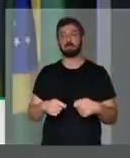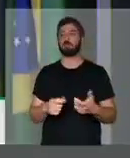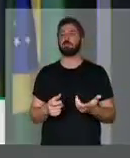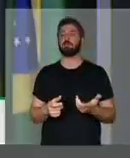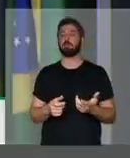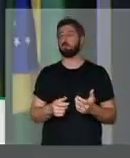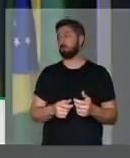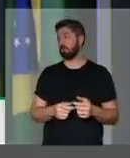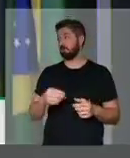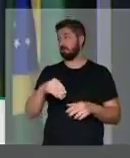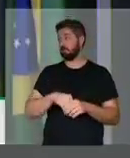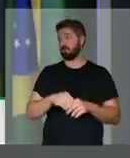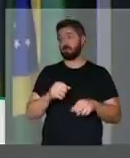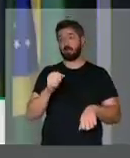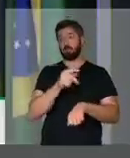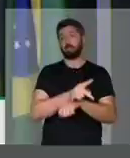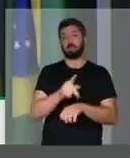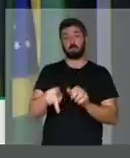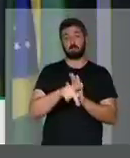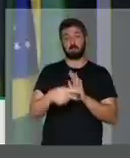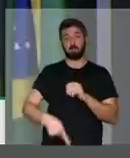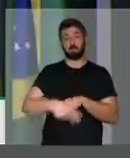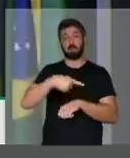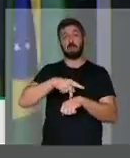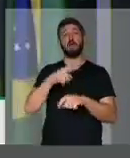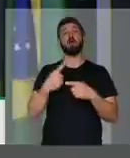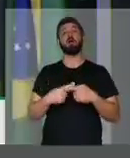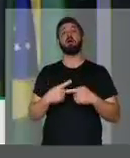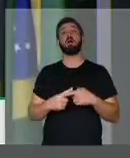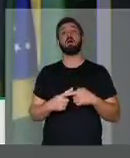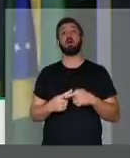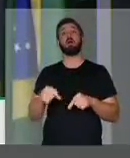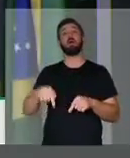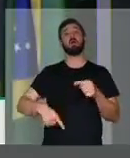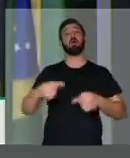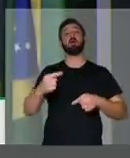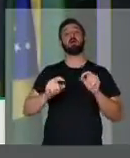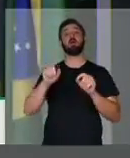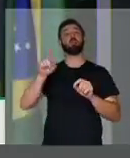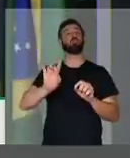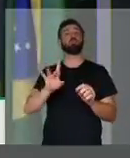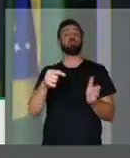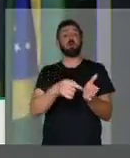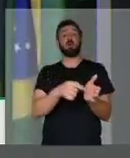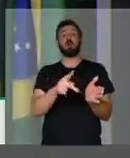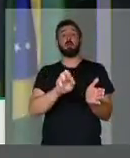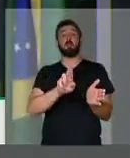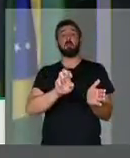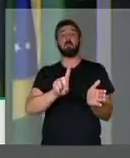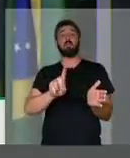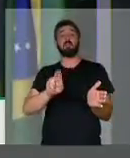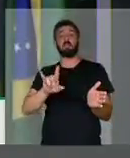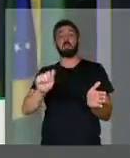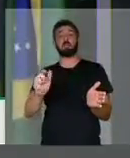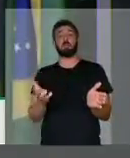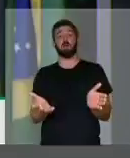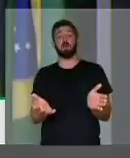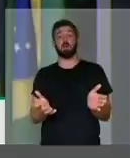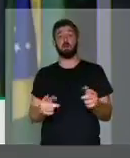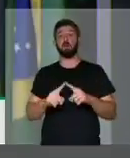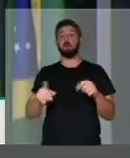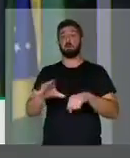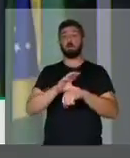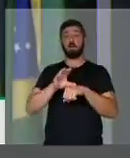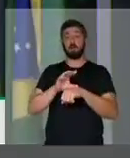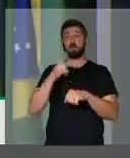feito na Previdência do nosso país, porque aqui está tratando somente da Previdência, essa proposta, aliás, enquanto a